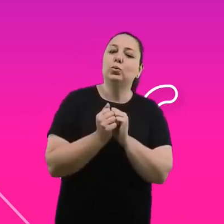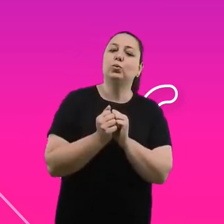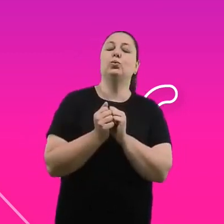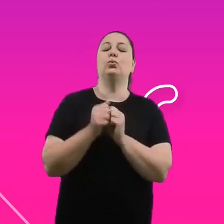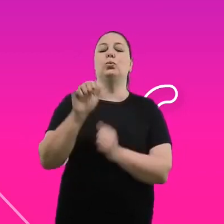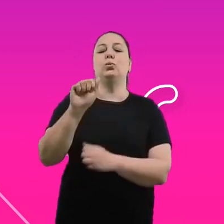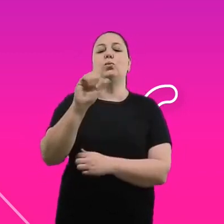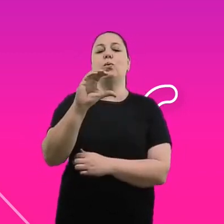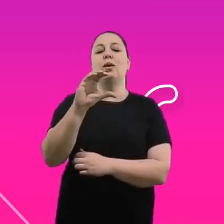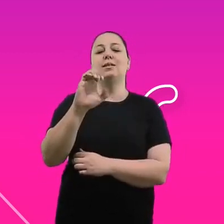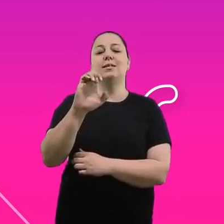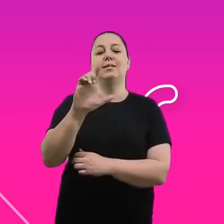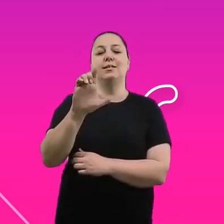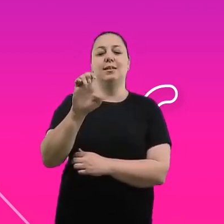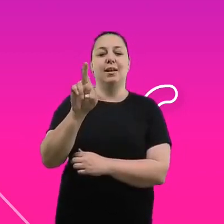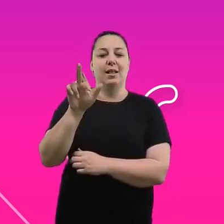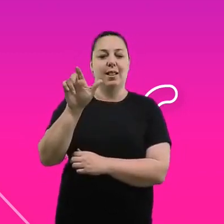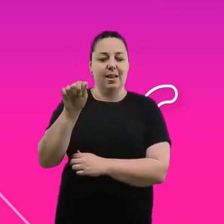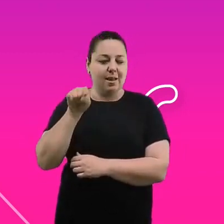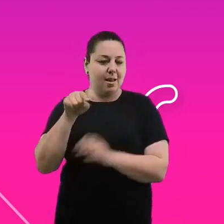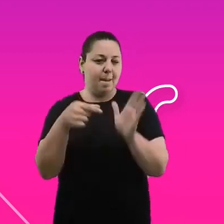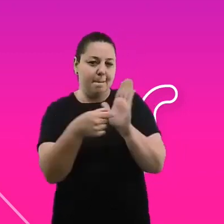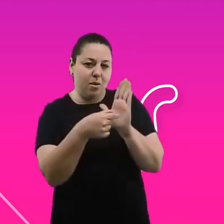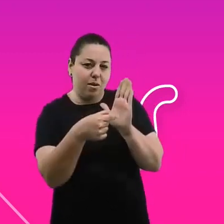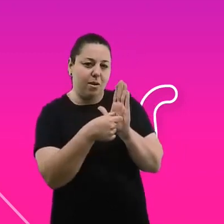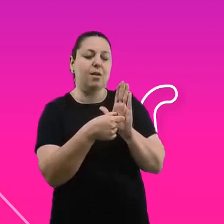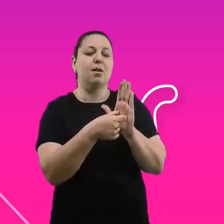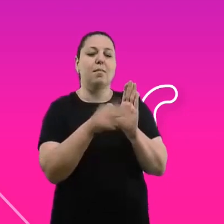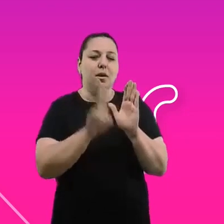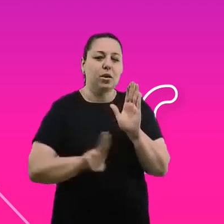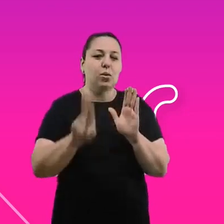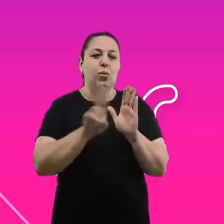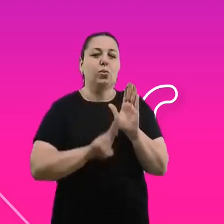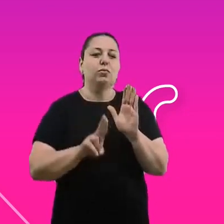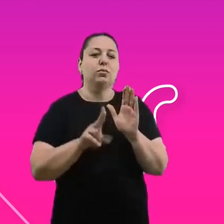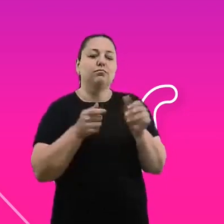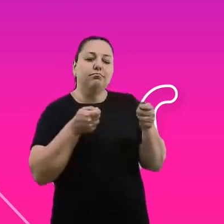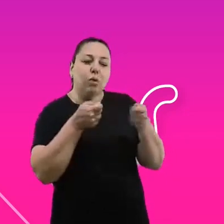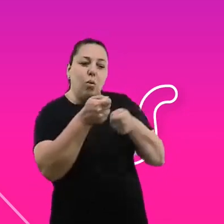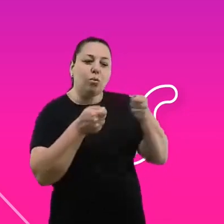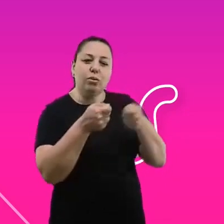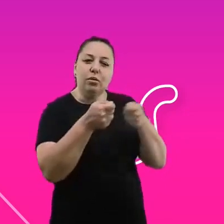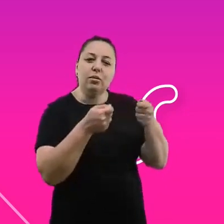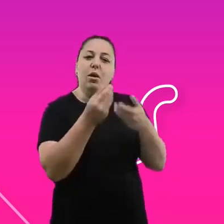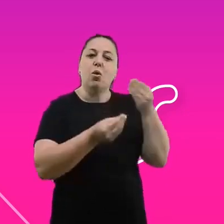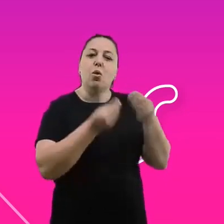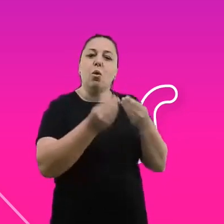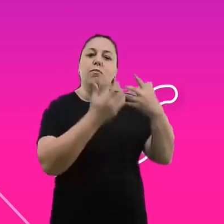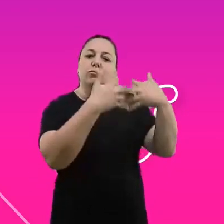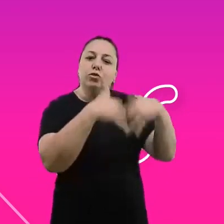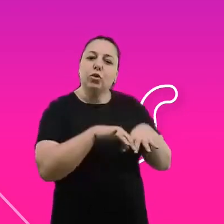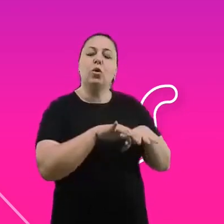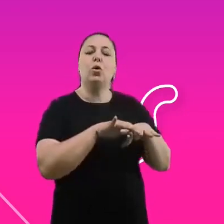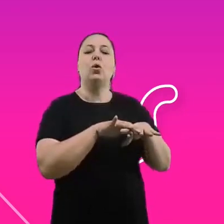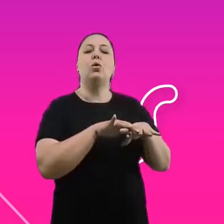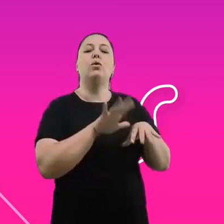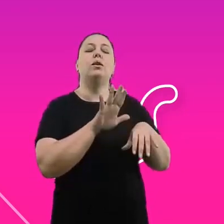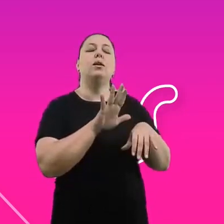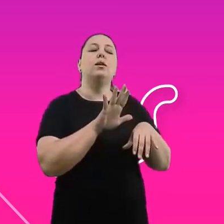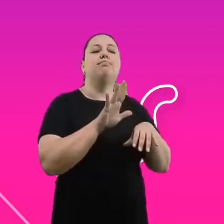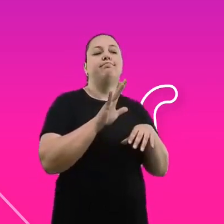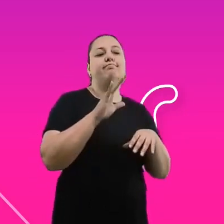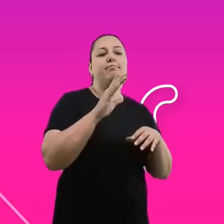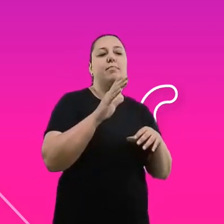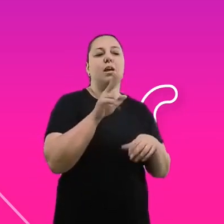dados para controlar, monitorar as ações de destituição de poder familiar, onde tem crianças ou adolescentes acolhidos à espera